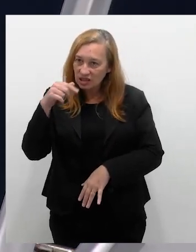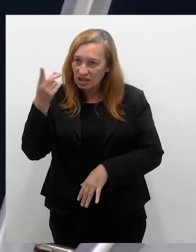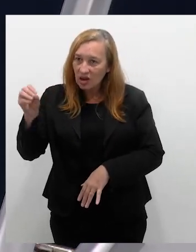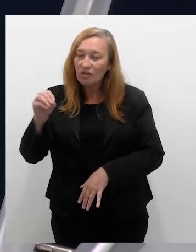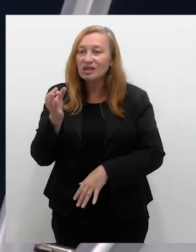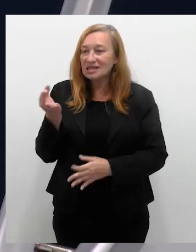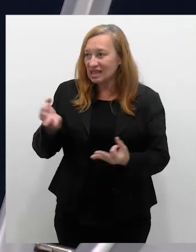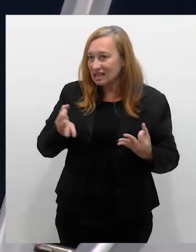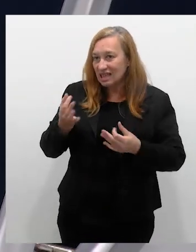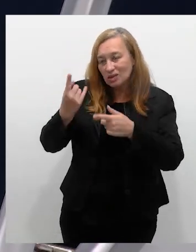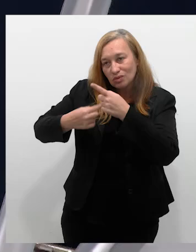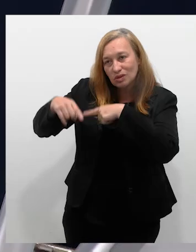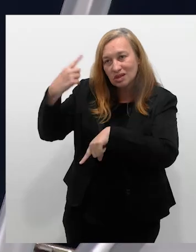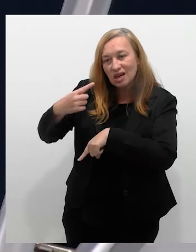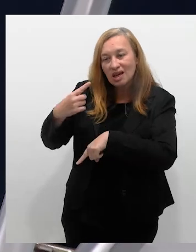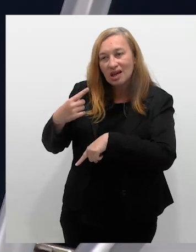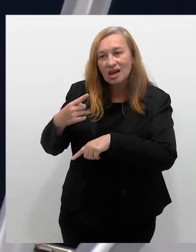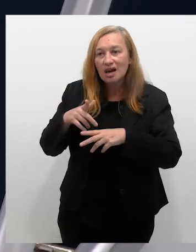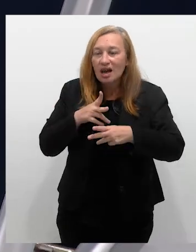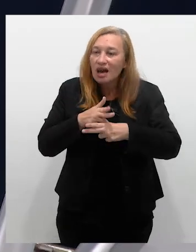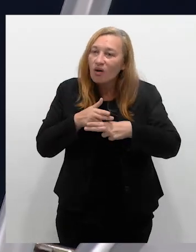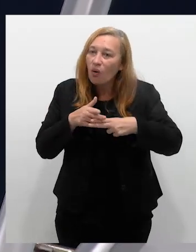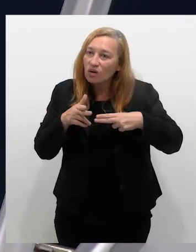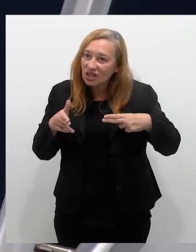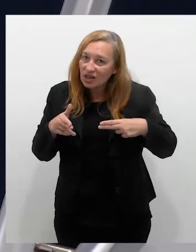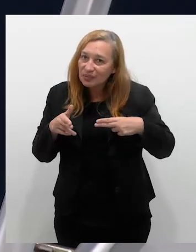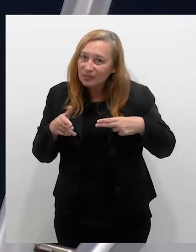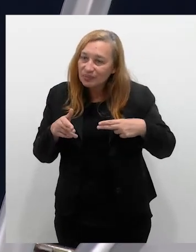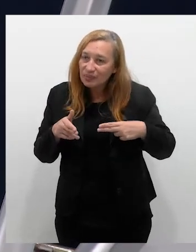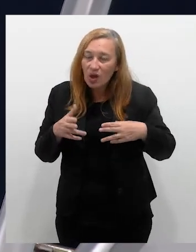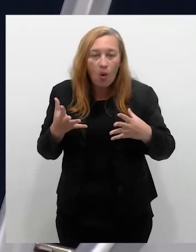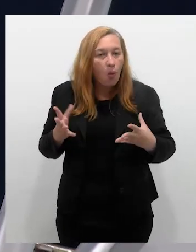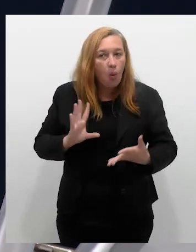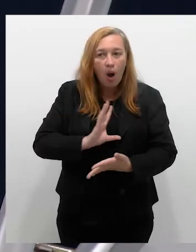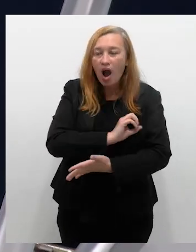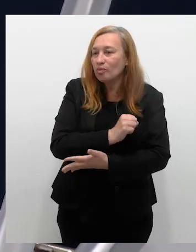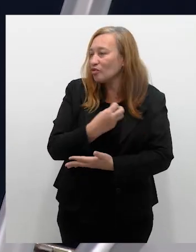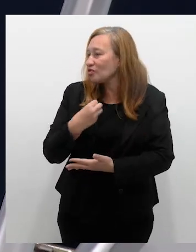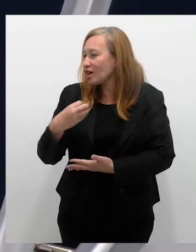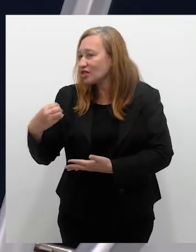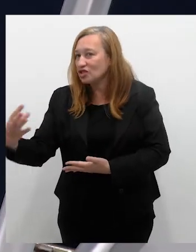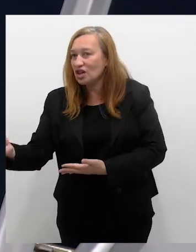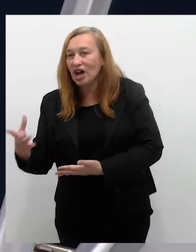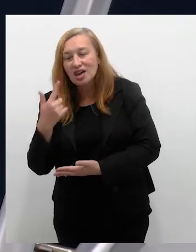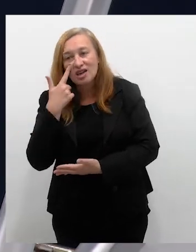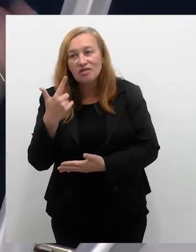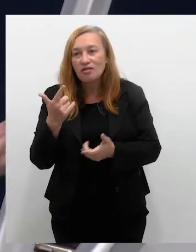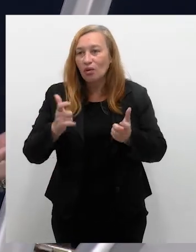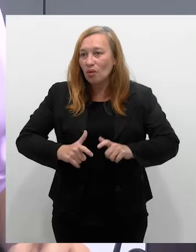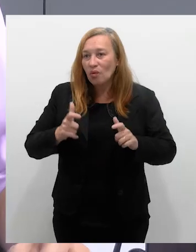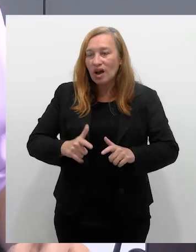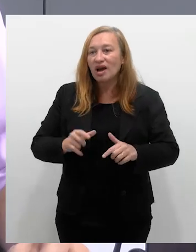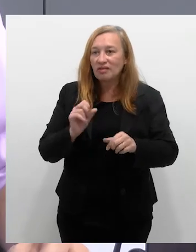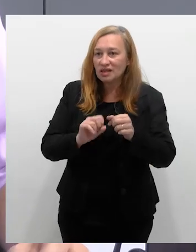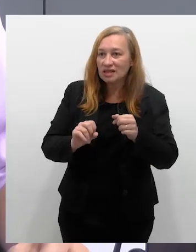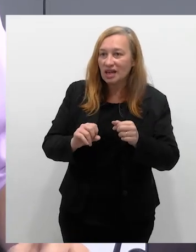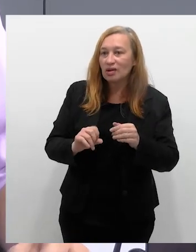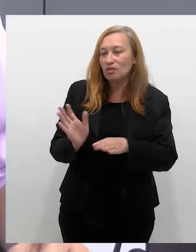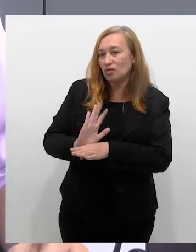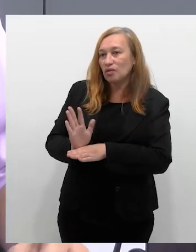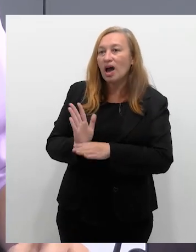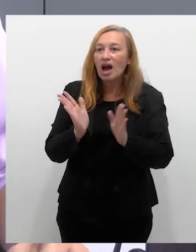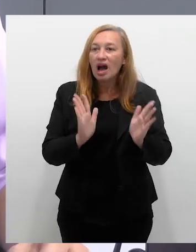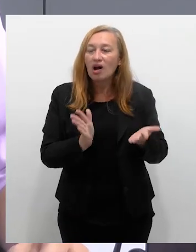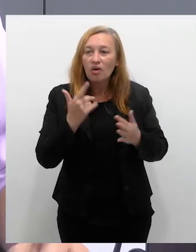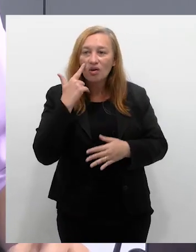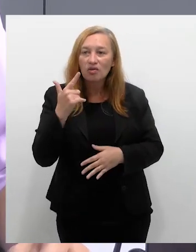que isso seria um sucesso é o roteiro cinematográfico. Eu adoro viajar e ver onde foi rodado os filmes.